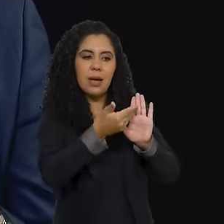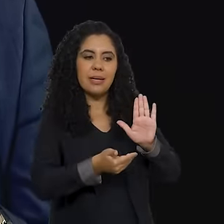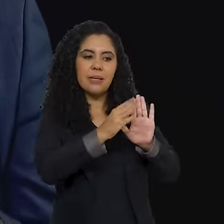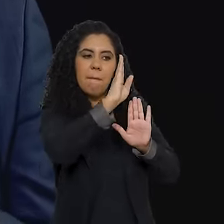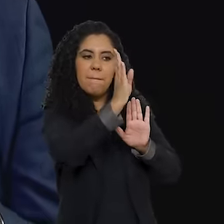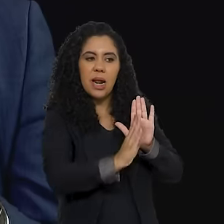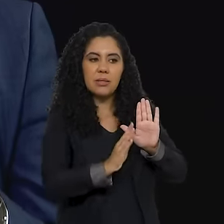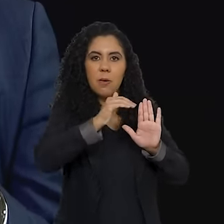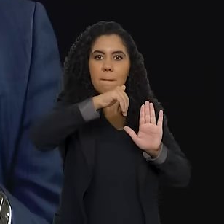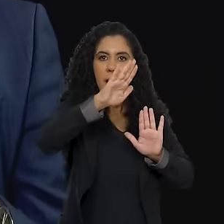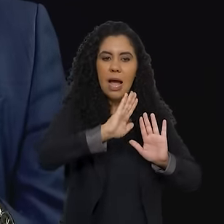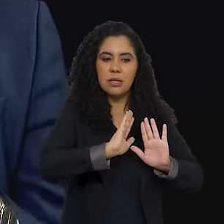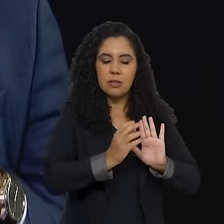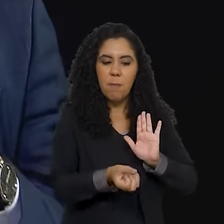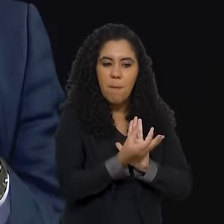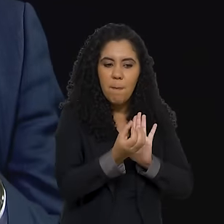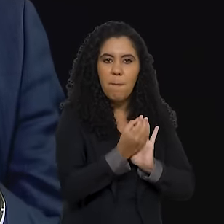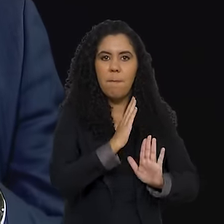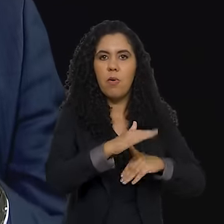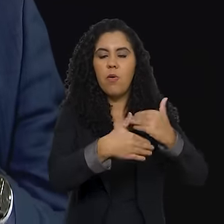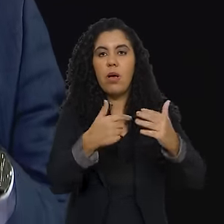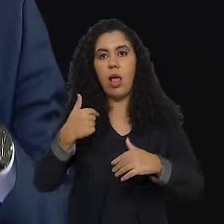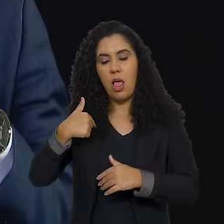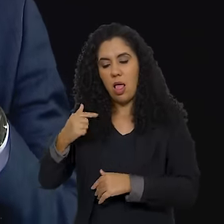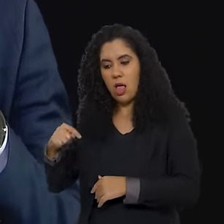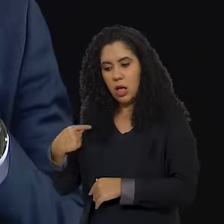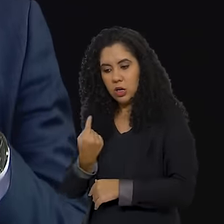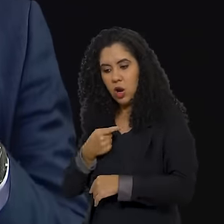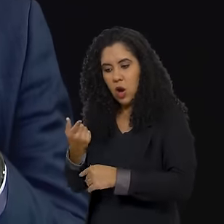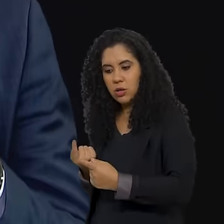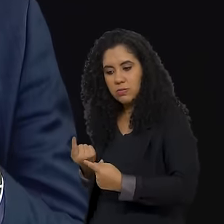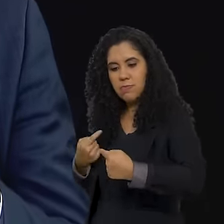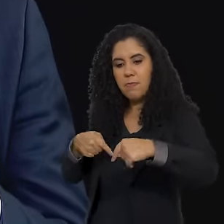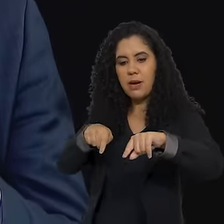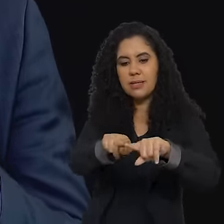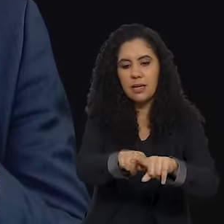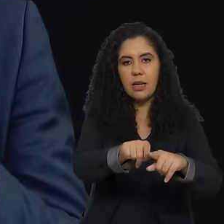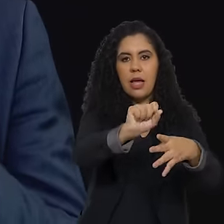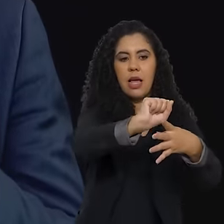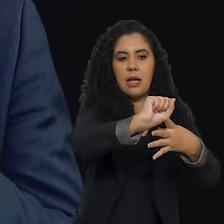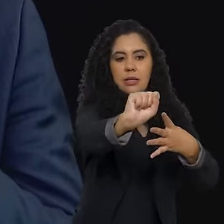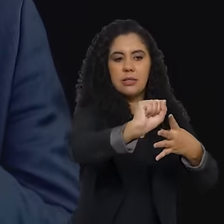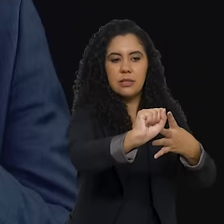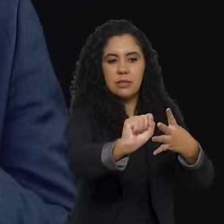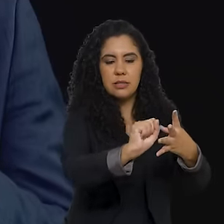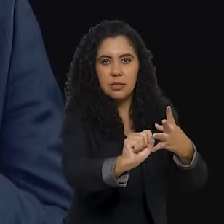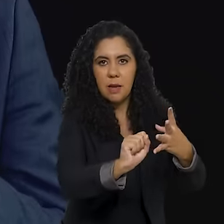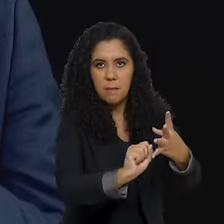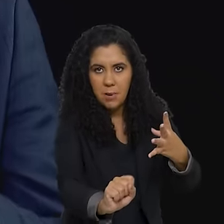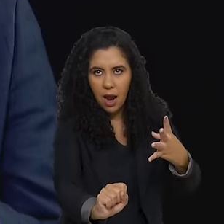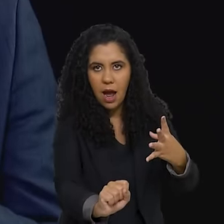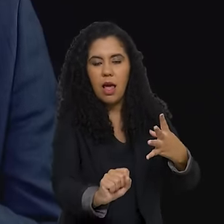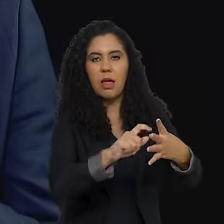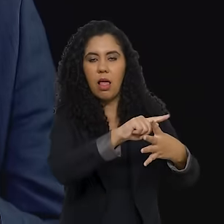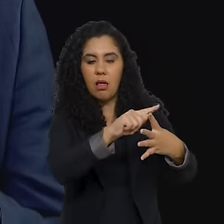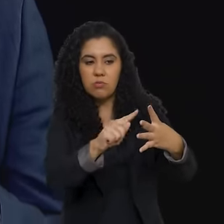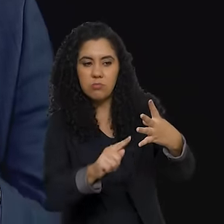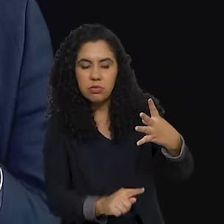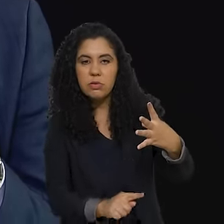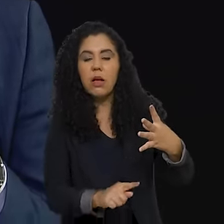Produtivo. É uma parceria nossa com o SEBRAE, com o